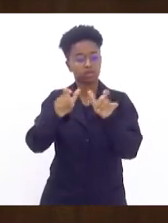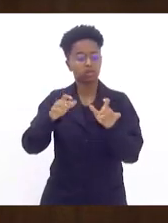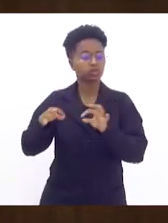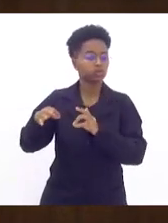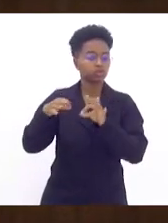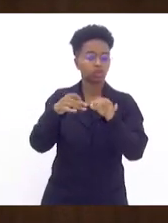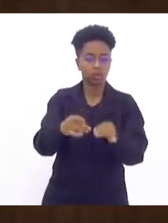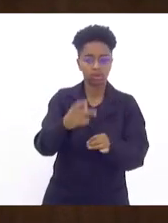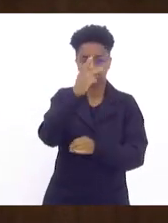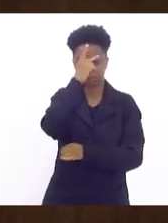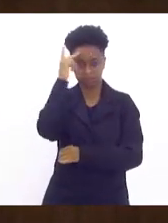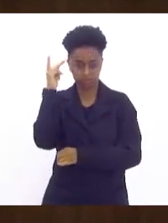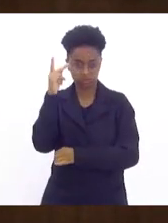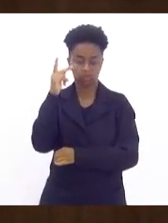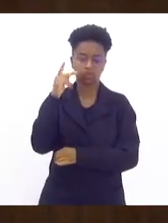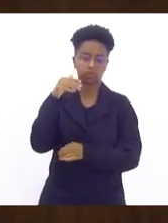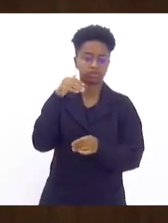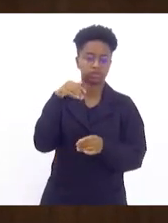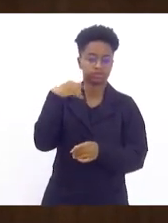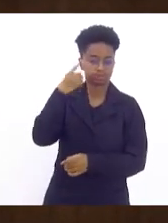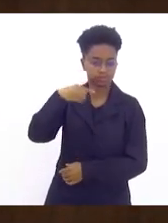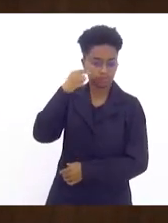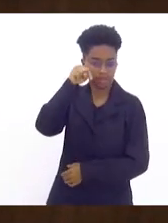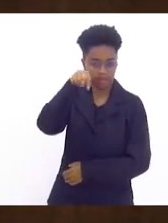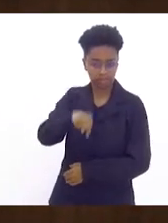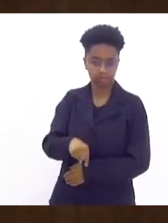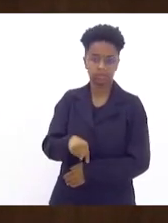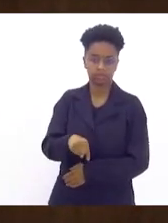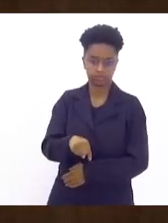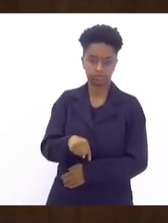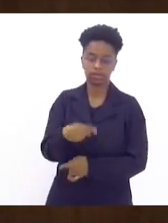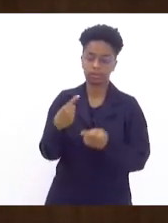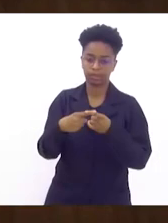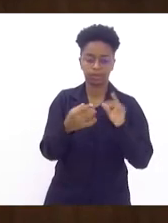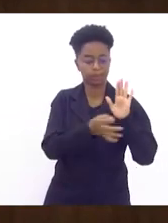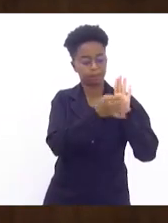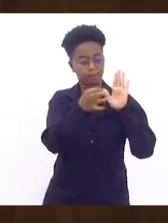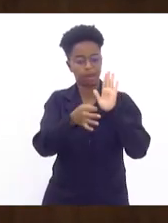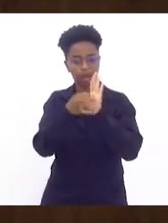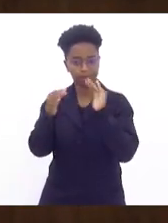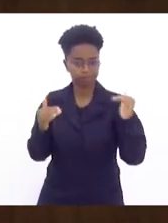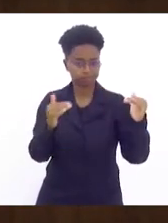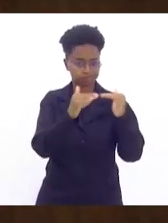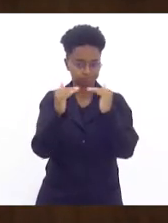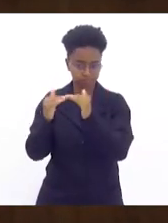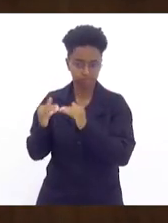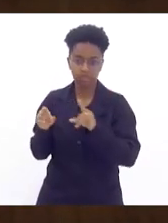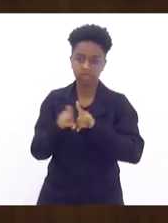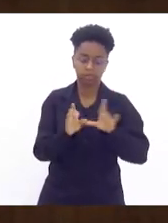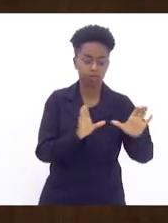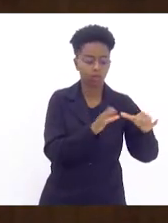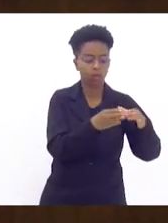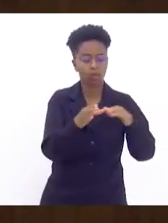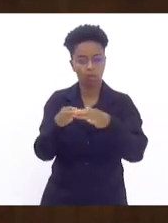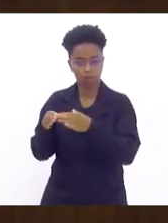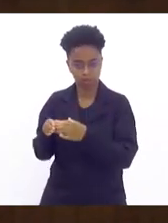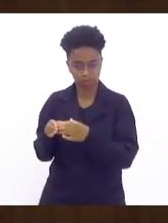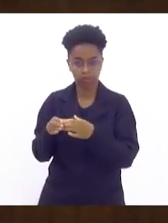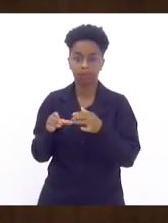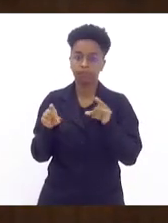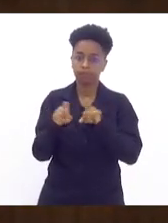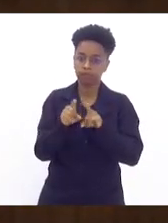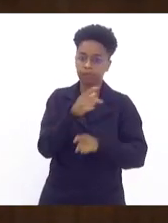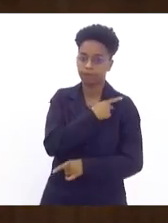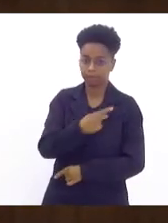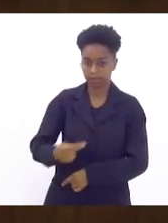colegas a todas as colegas parlamentares dessa casa que deram seus pareceres as comissões e as